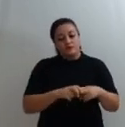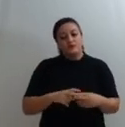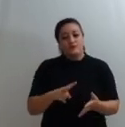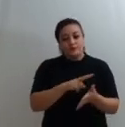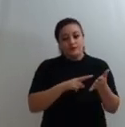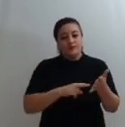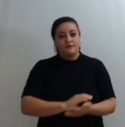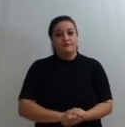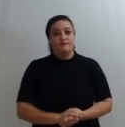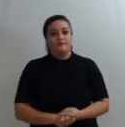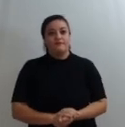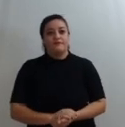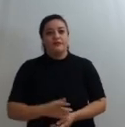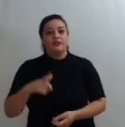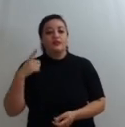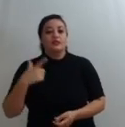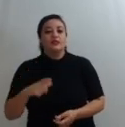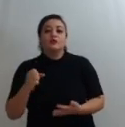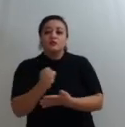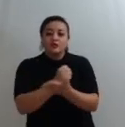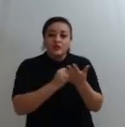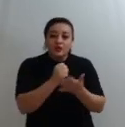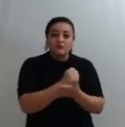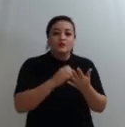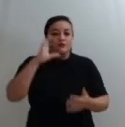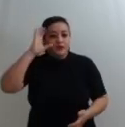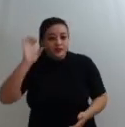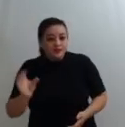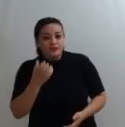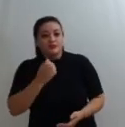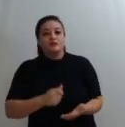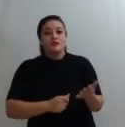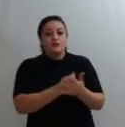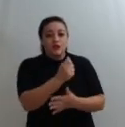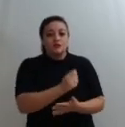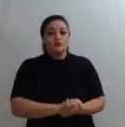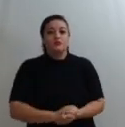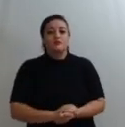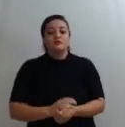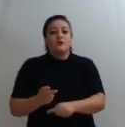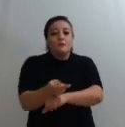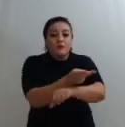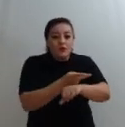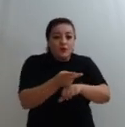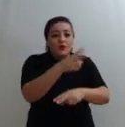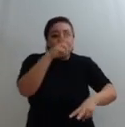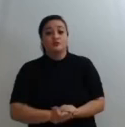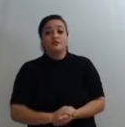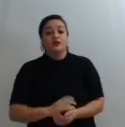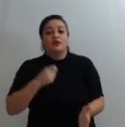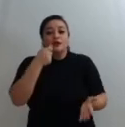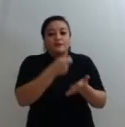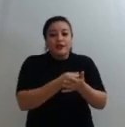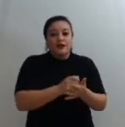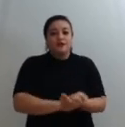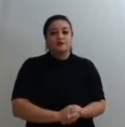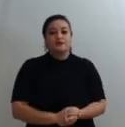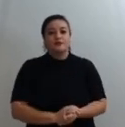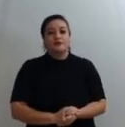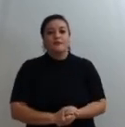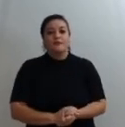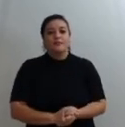Quanto à inexistência de fundamentação da decisão que autorizou medida judicial de busca e apreensão, destaco que no voto, procedimento